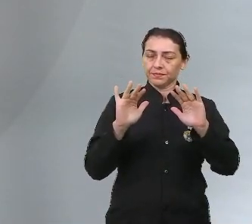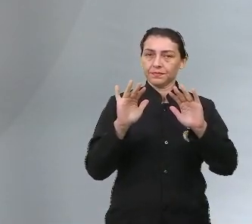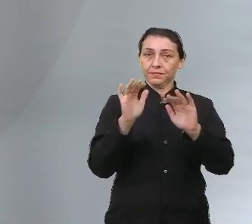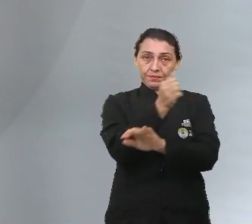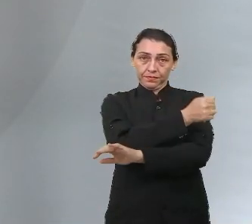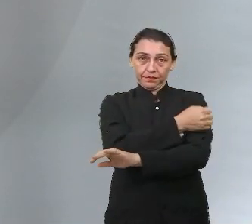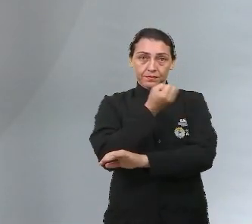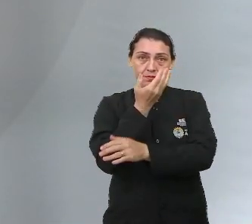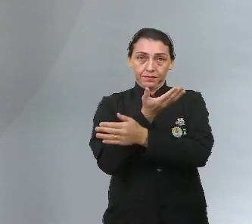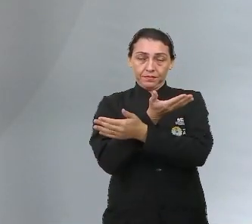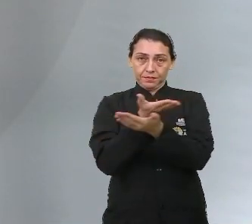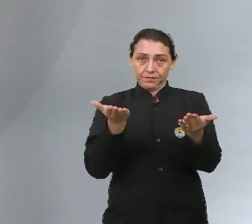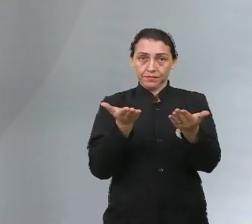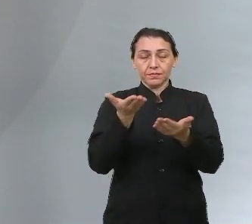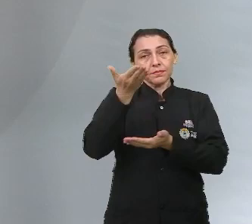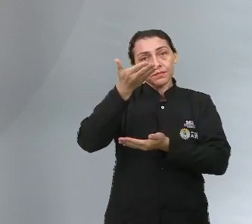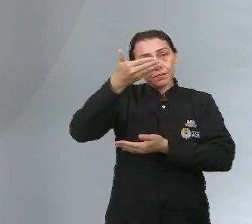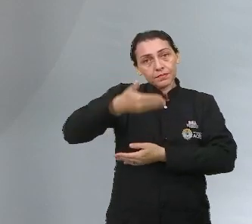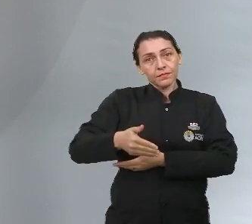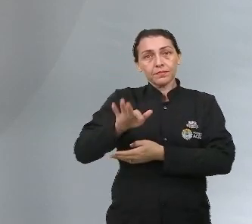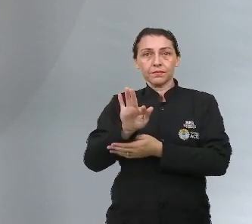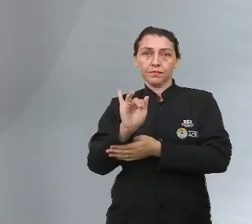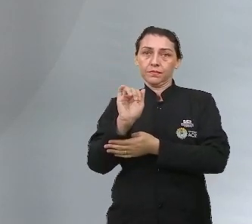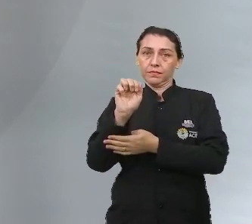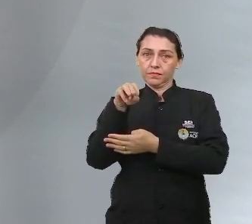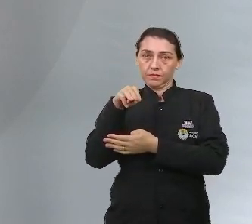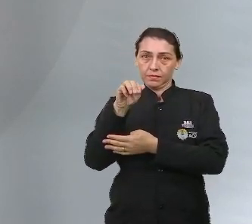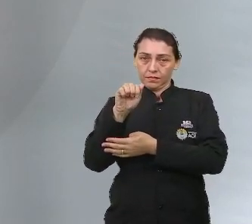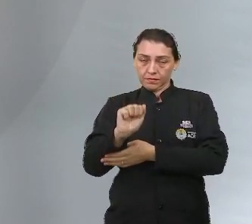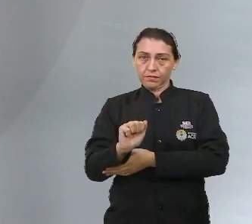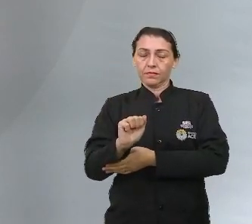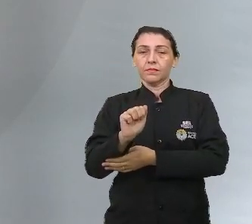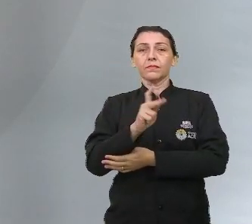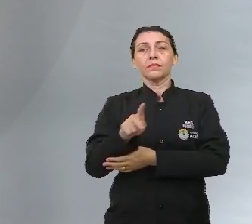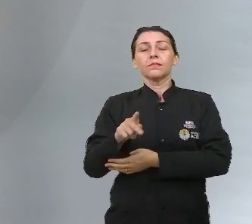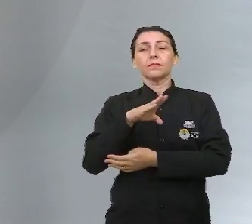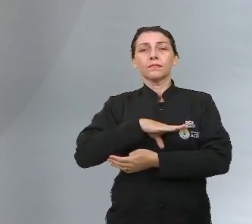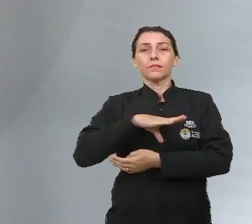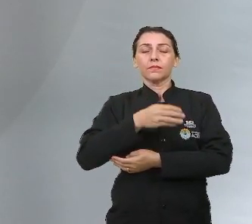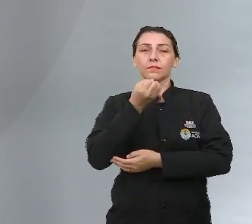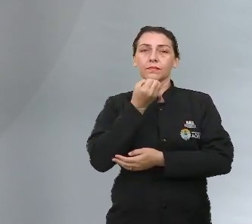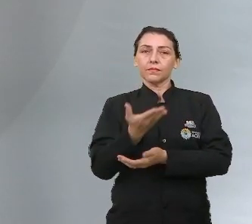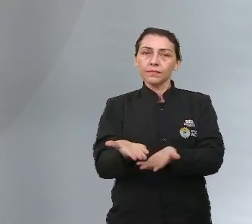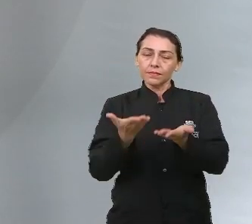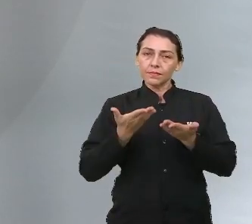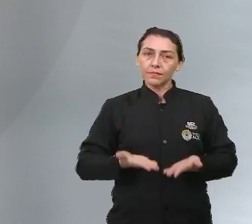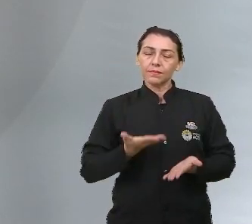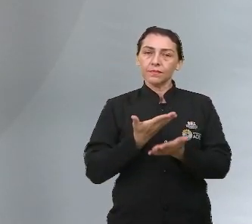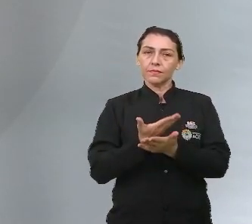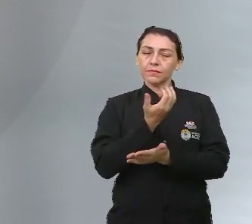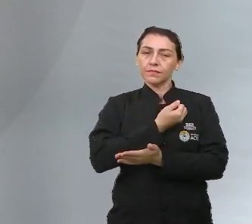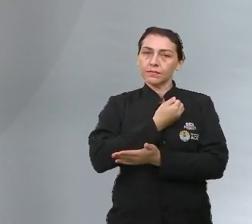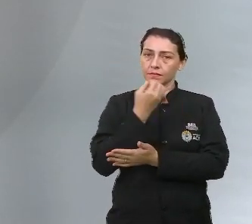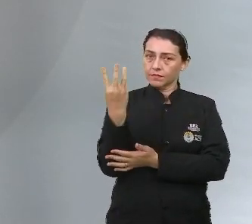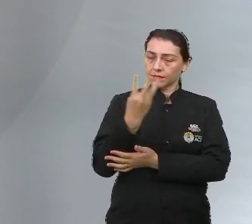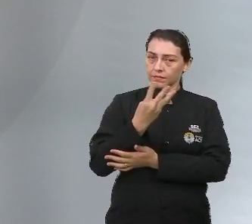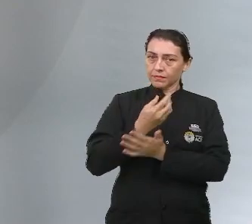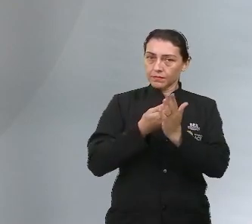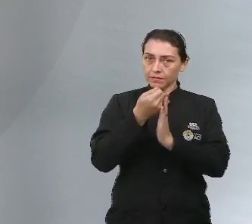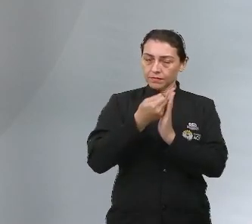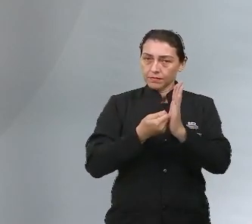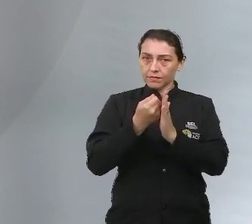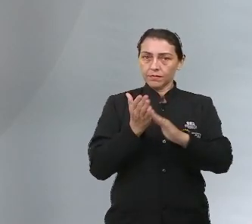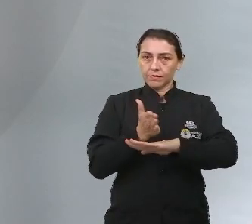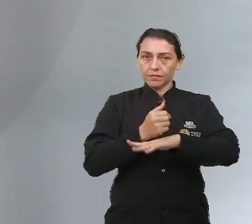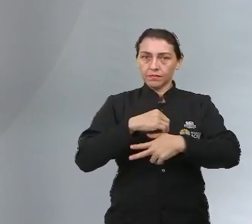pessoal, tudo bem com vocês? Meu nome é Fiamma Nascimento, professora de língua portuguesa. Sejam bem-vindos à aula de número 3 de redação